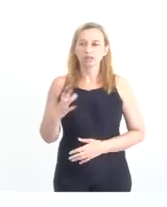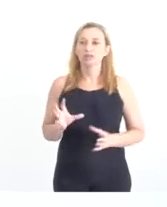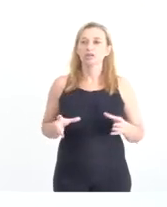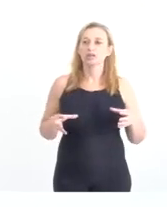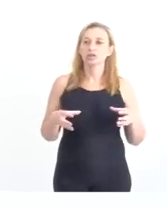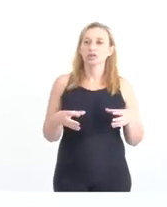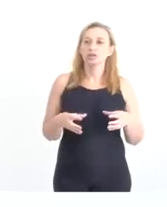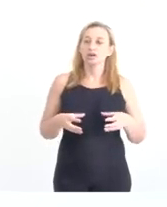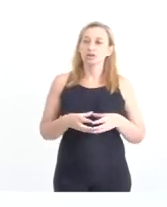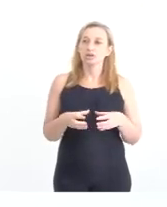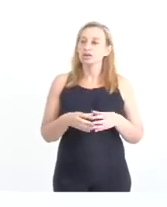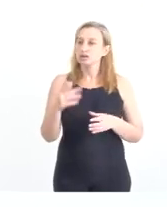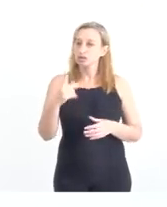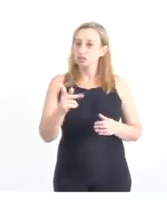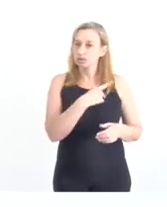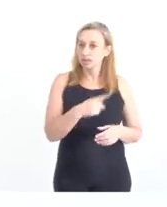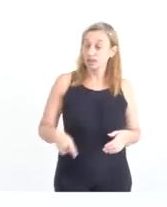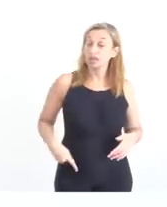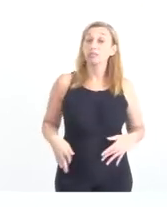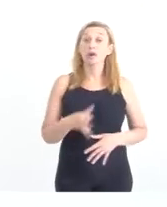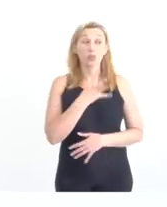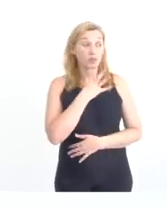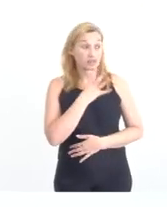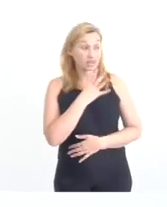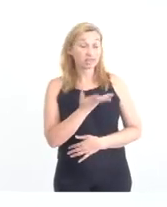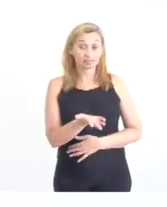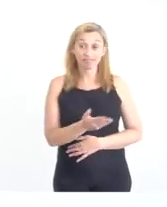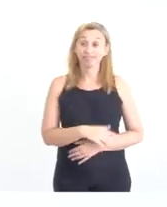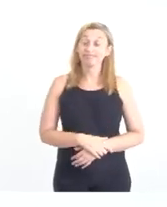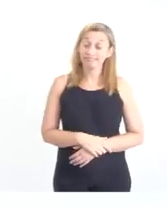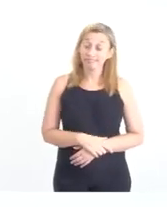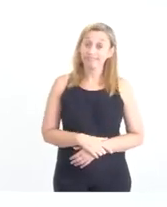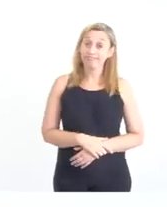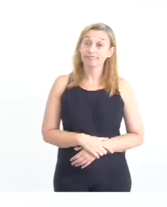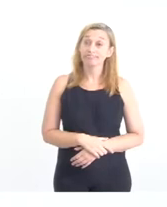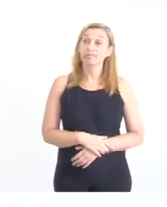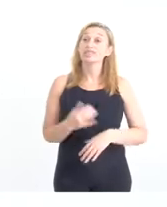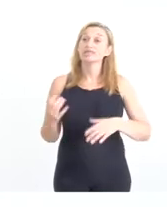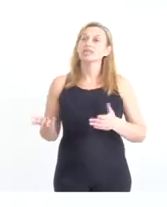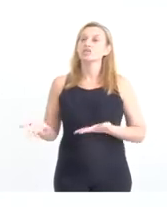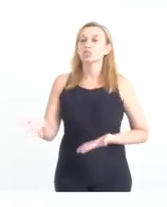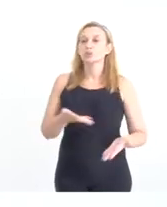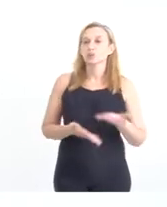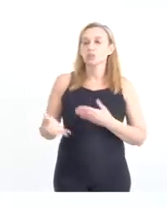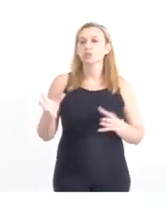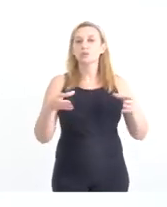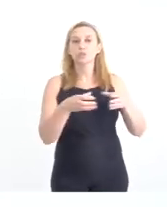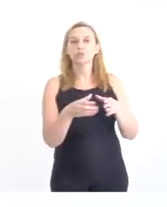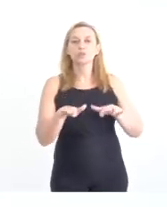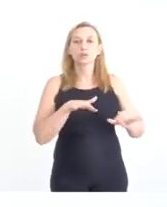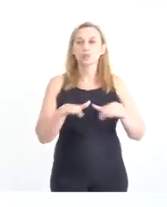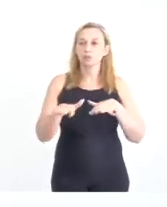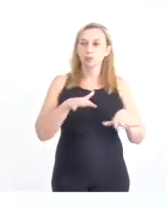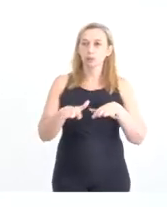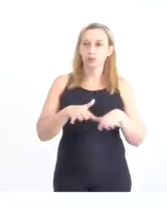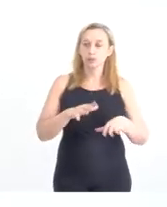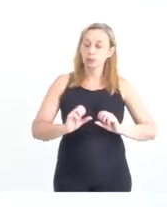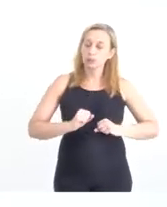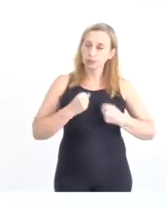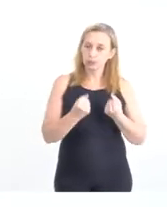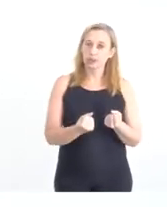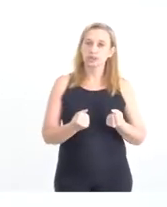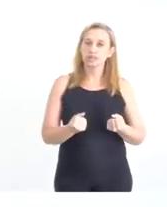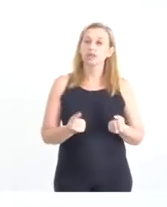sobre a sua presidência aproveite para reconhecer entidades coletivos movimentos que